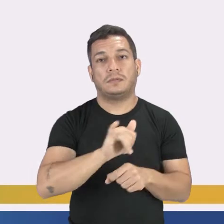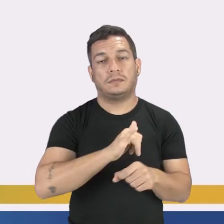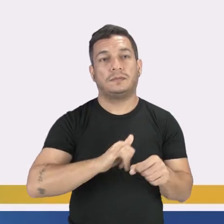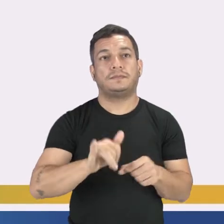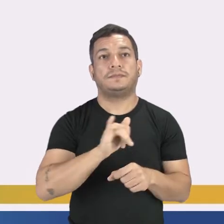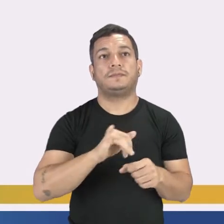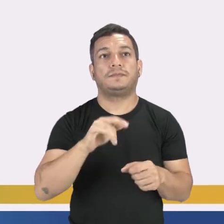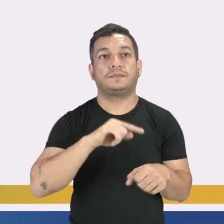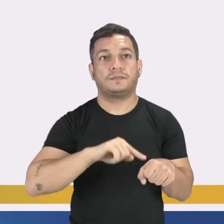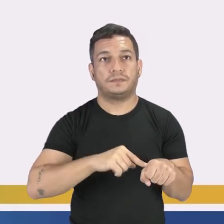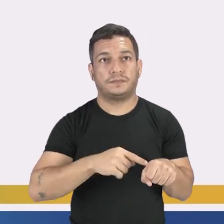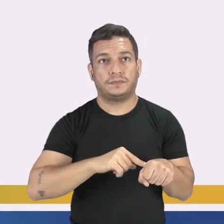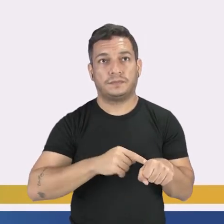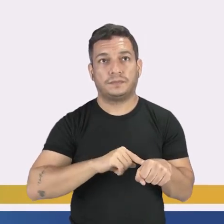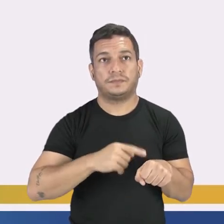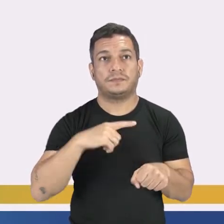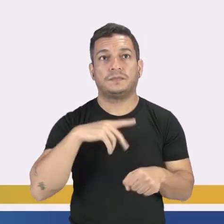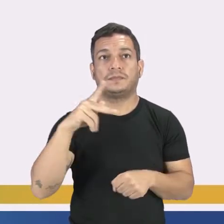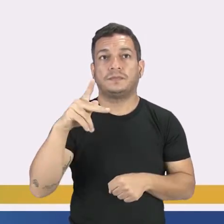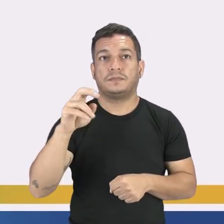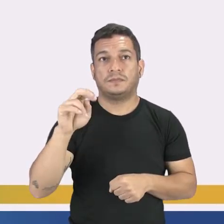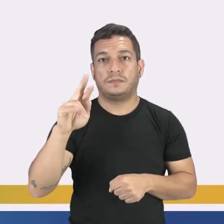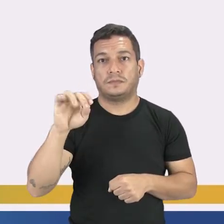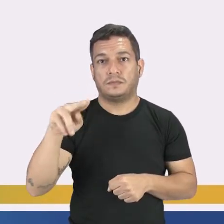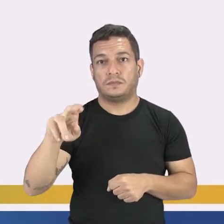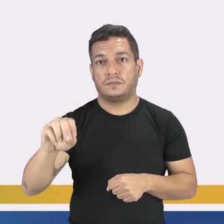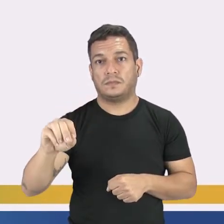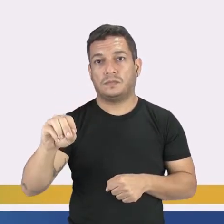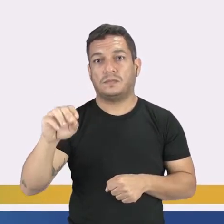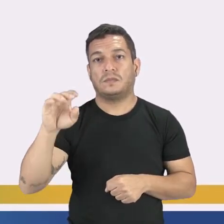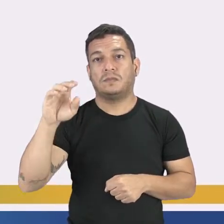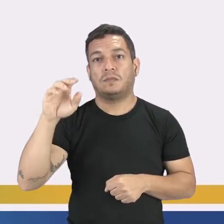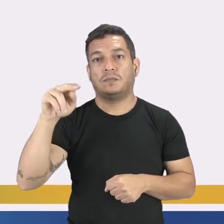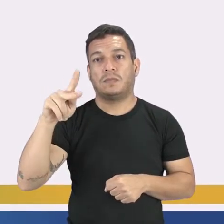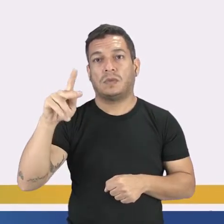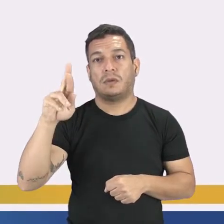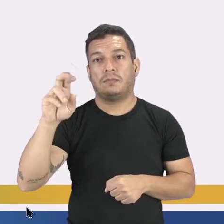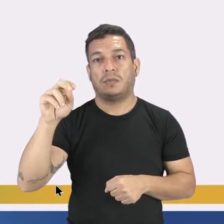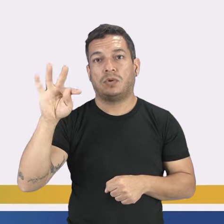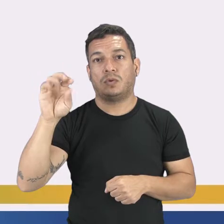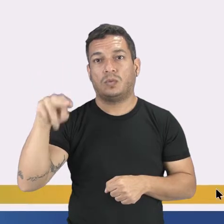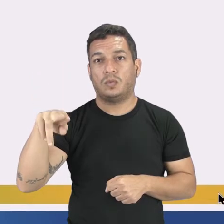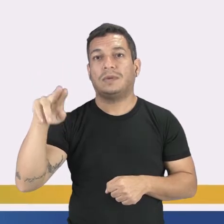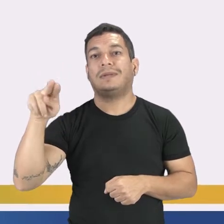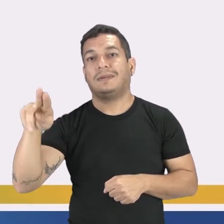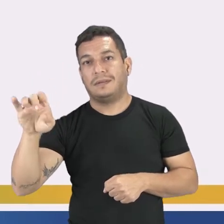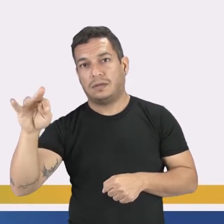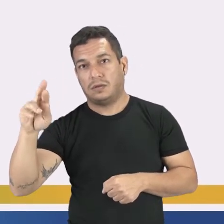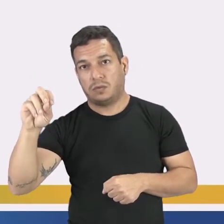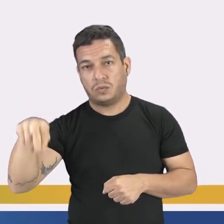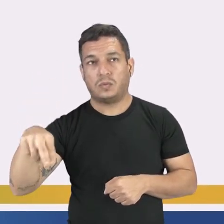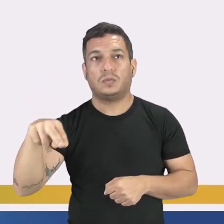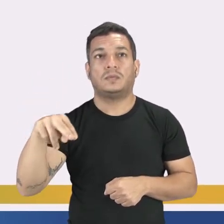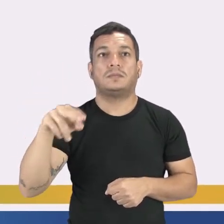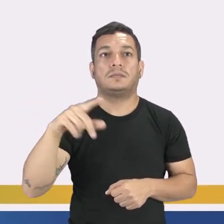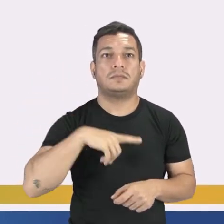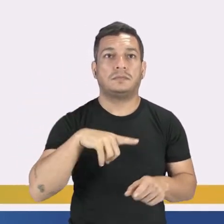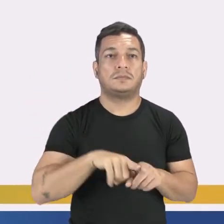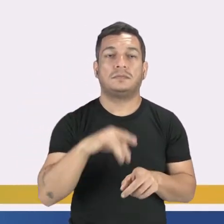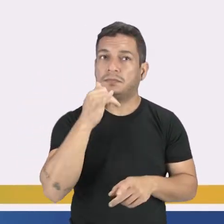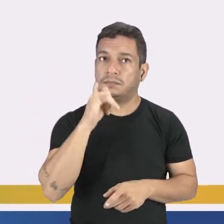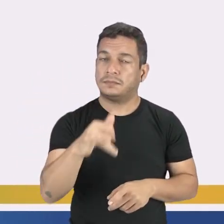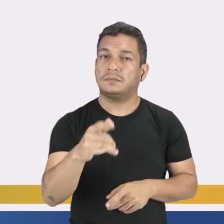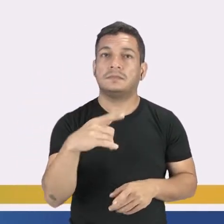partículas, no núcleo tem próton e nêutron, e o elétron está orbitando a eletrosfera. E aqui